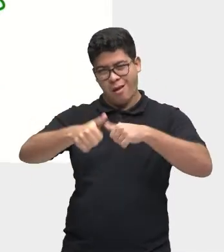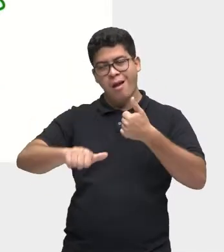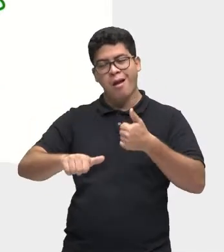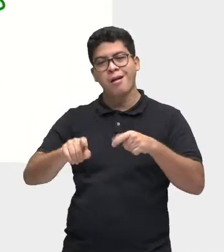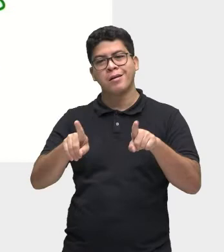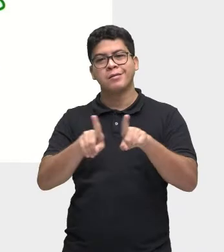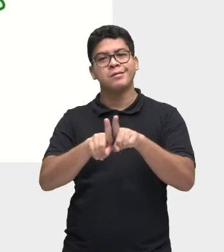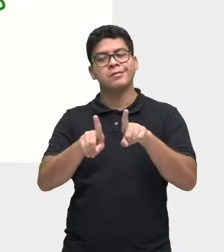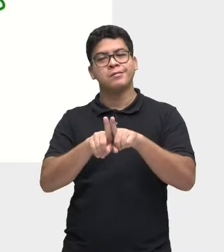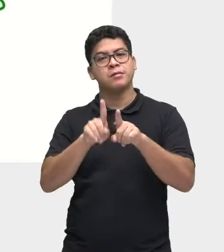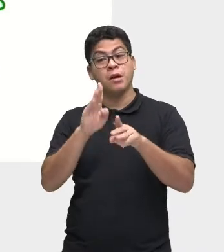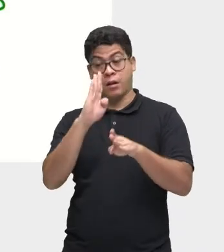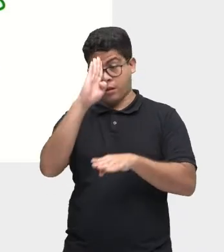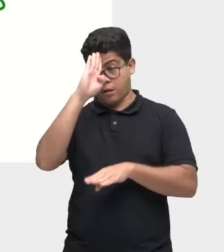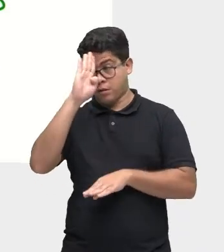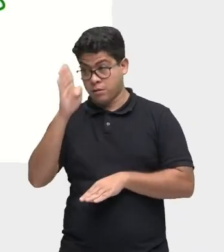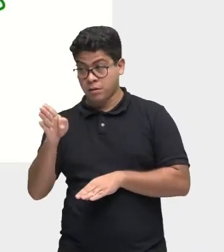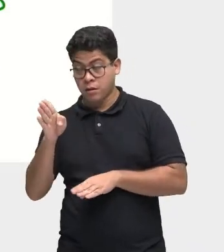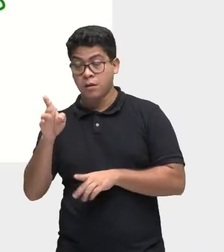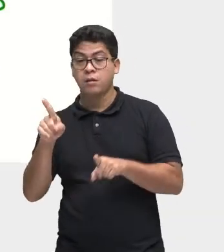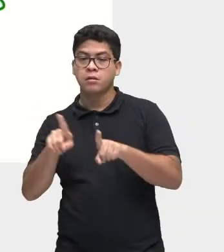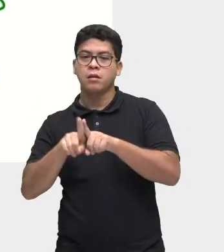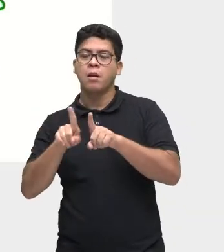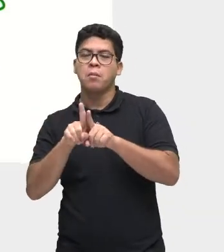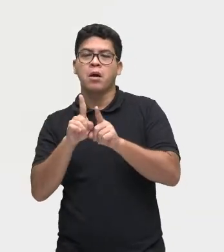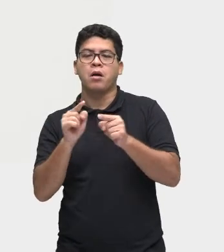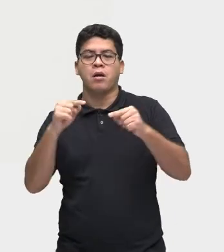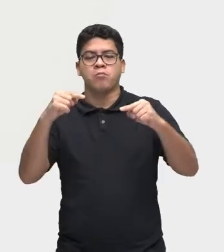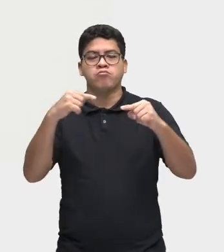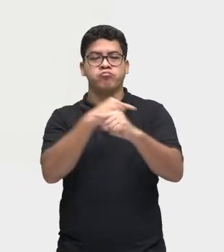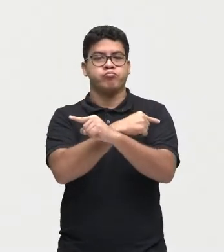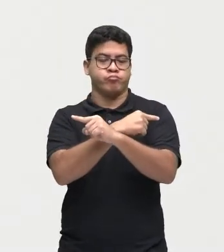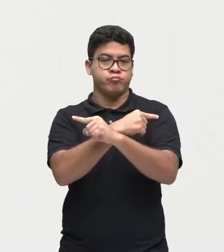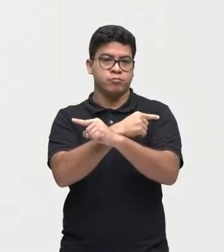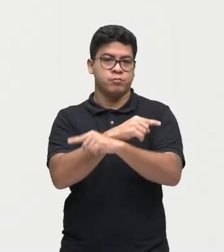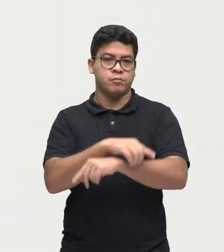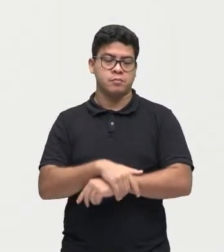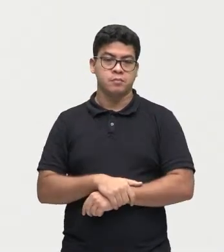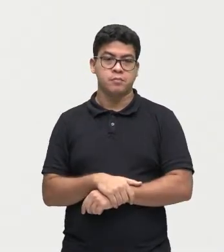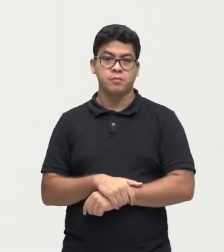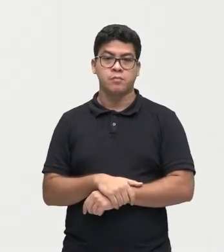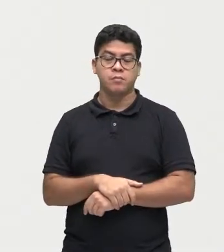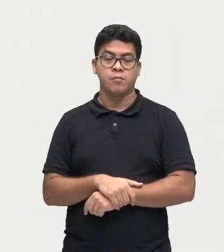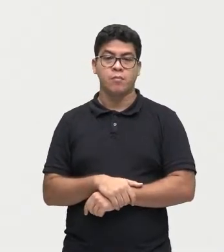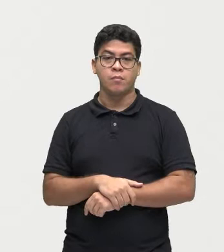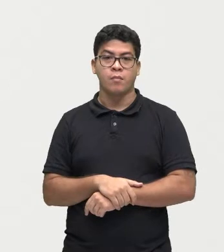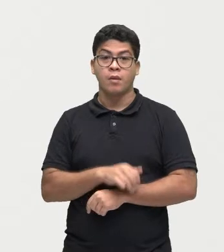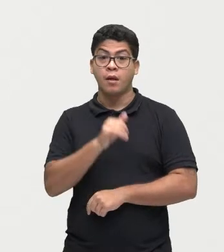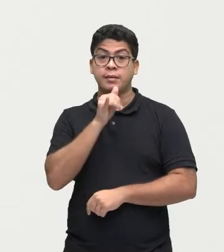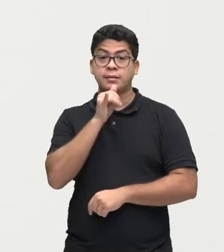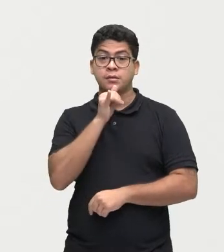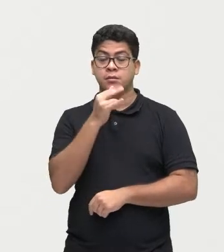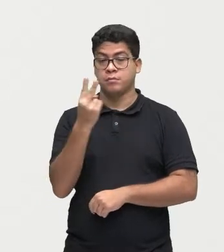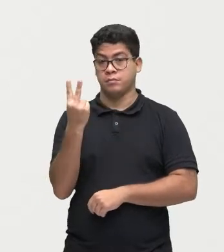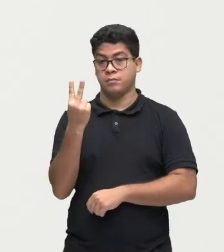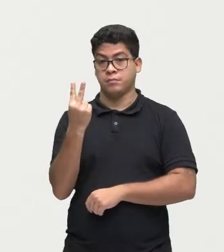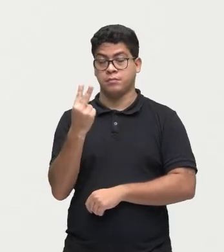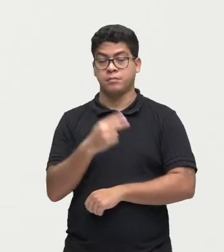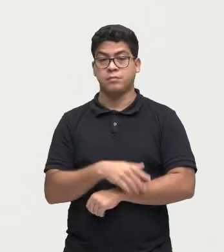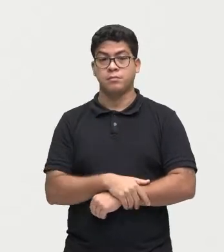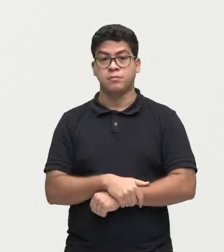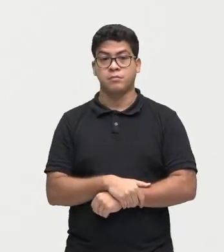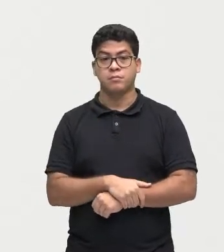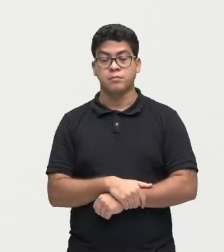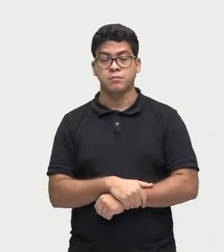que são diretas e das que são inversamente proporcionais. Vamos agora à nossa segunda situação.